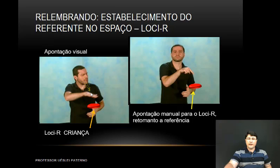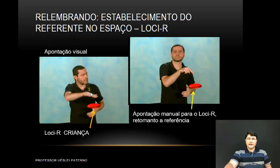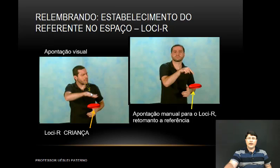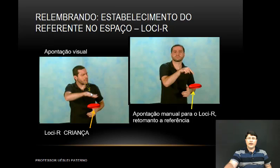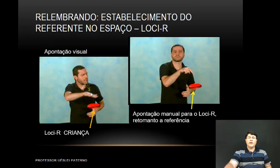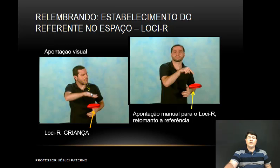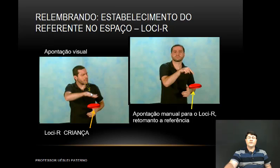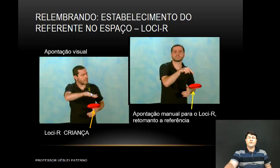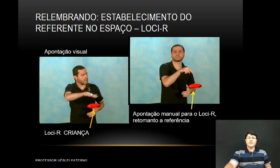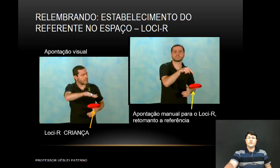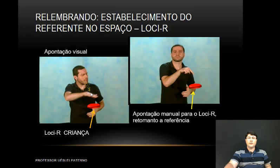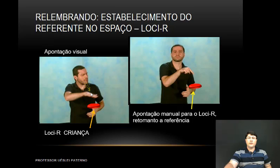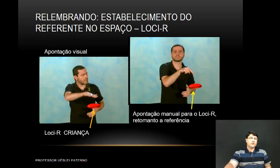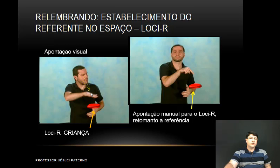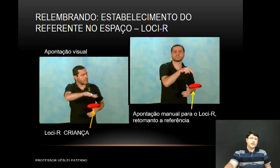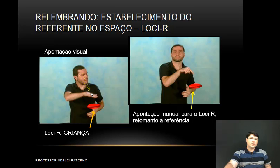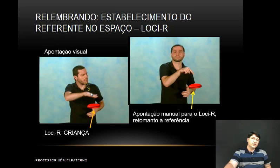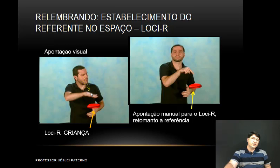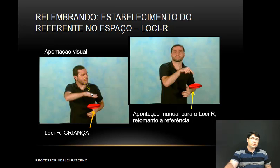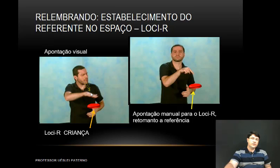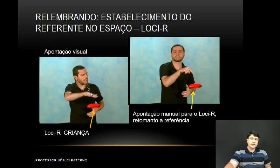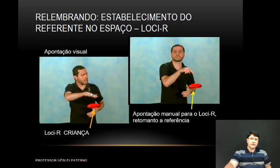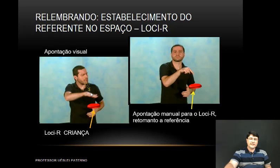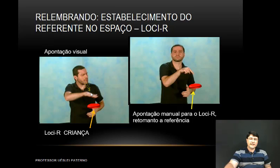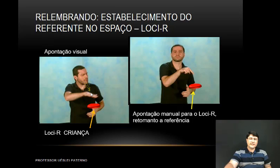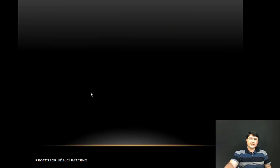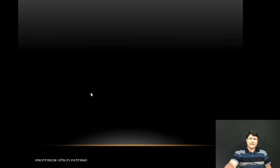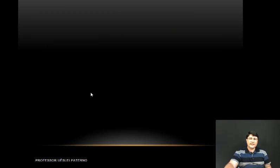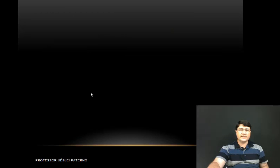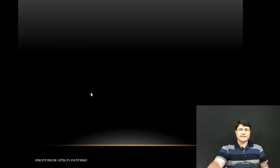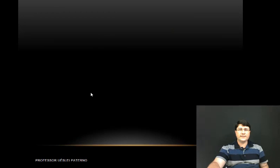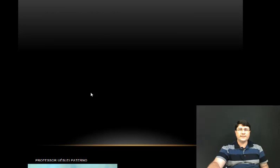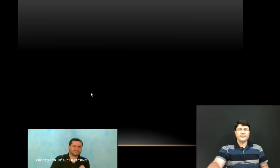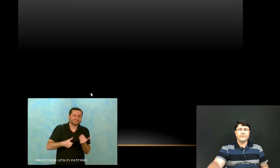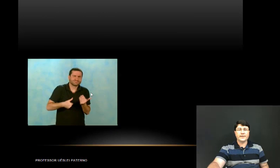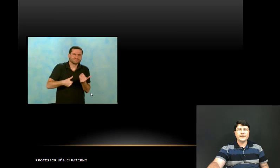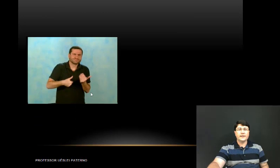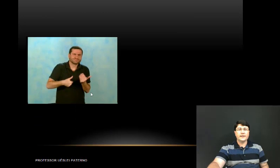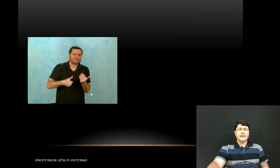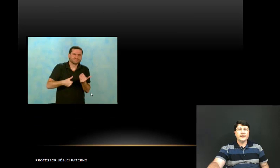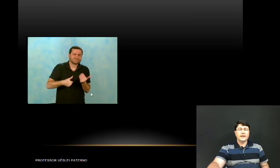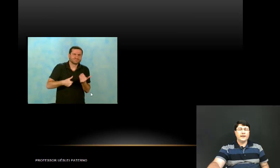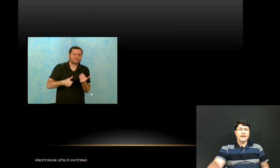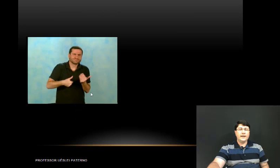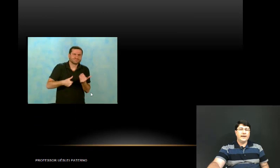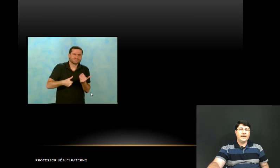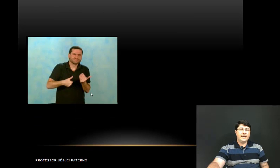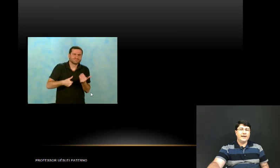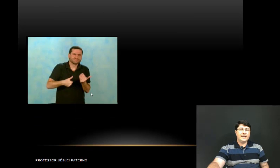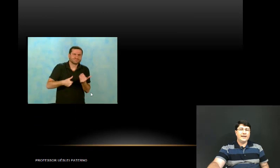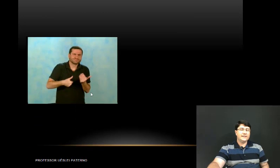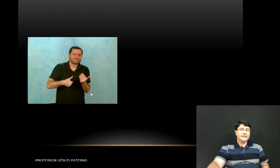novamente ao personagem anterior, que nesse caso é a criança.